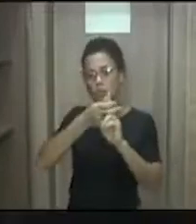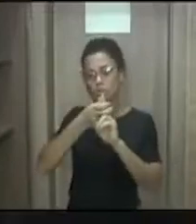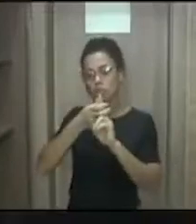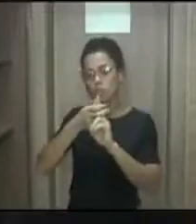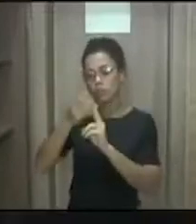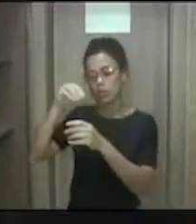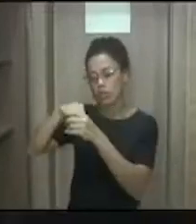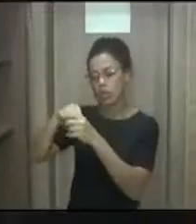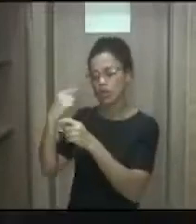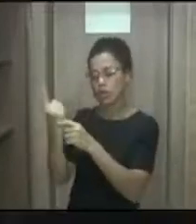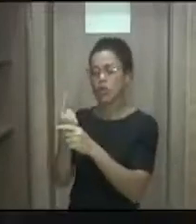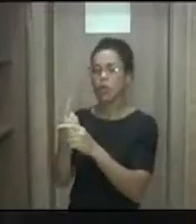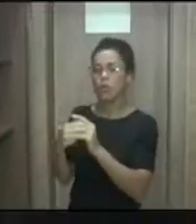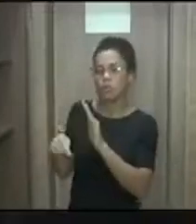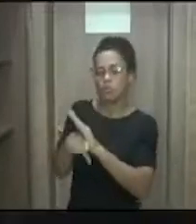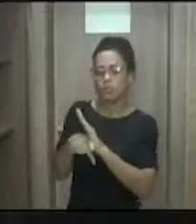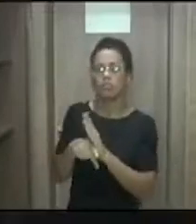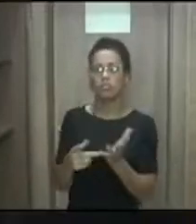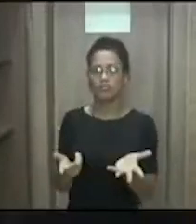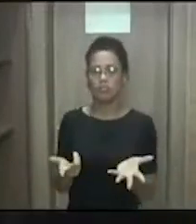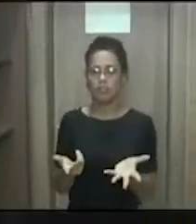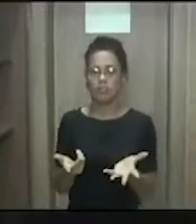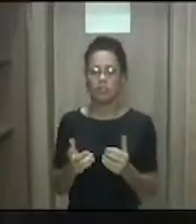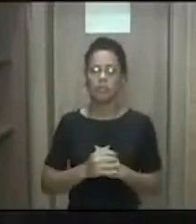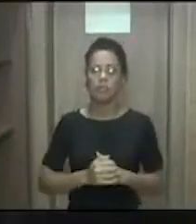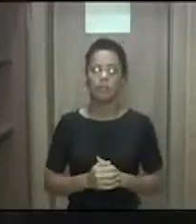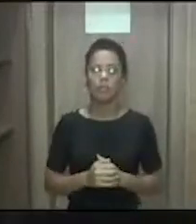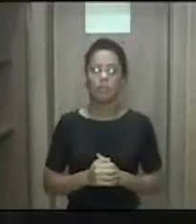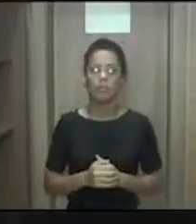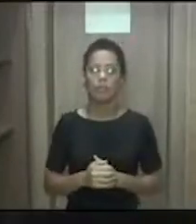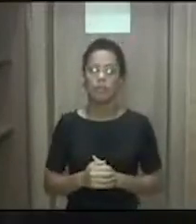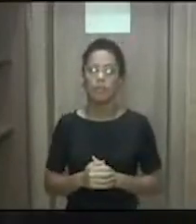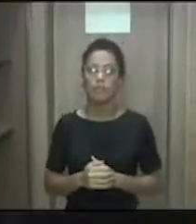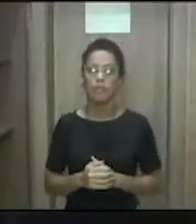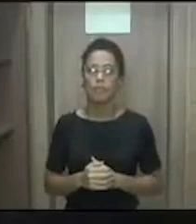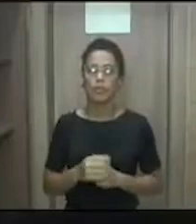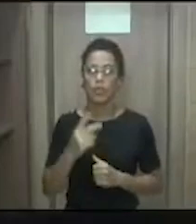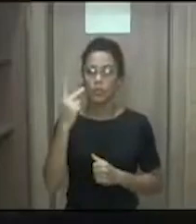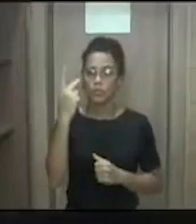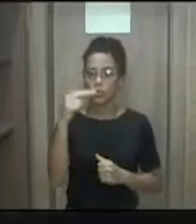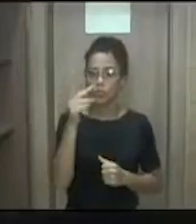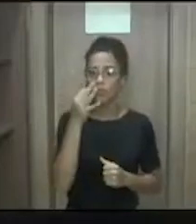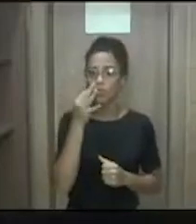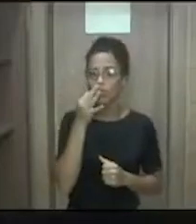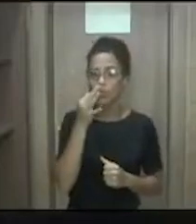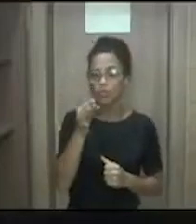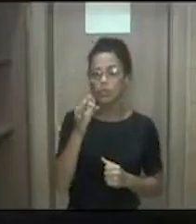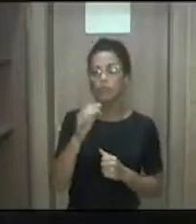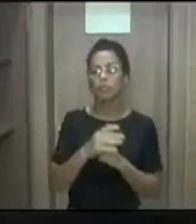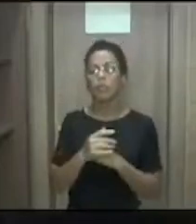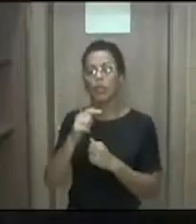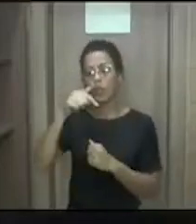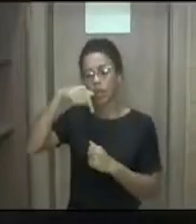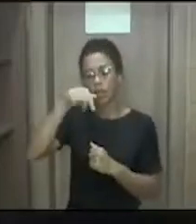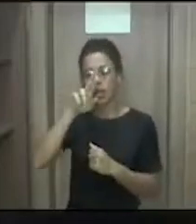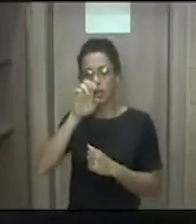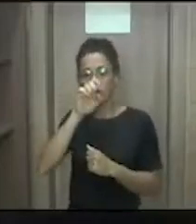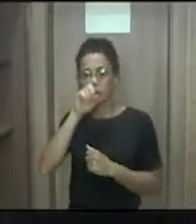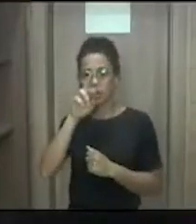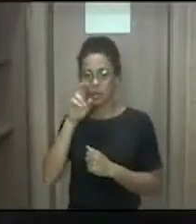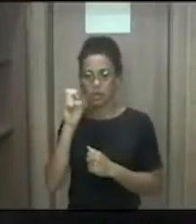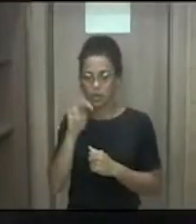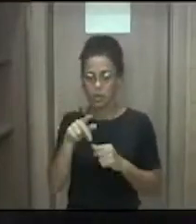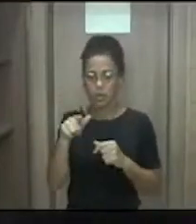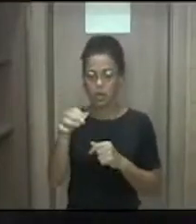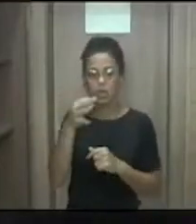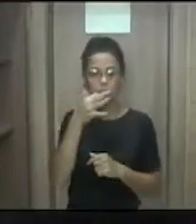dia. Então, acho que vou começar por Kedrin. Excelente seu comentário, Kedrin. E era algo exatamente que